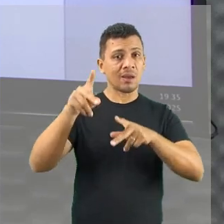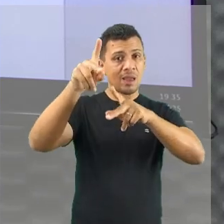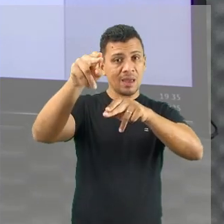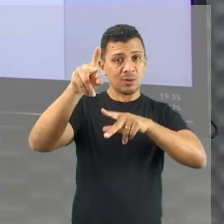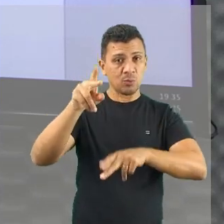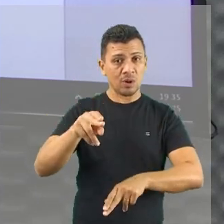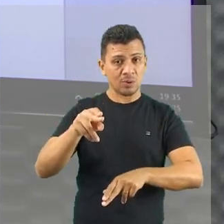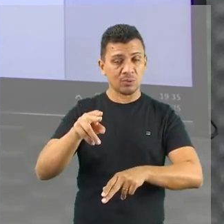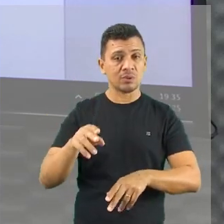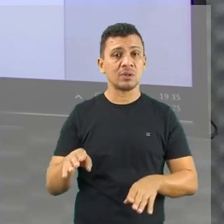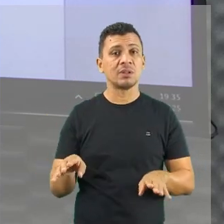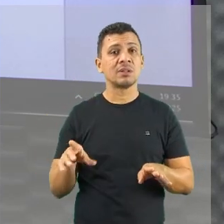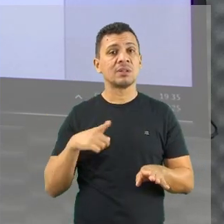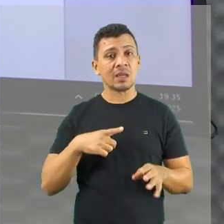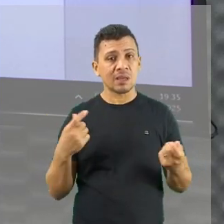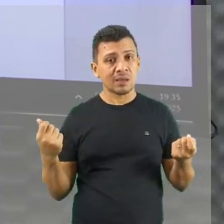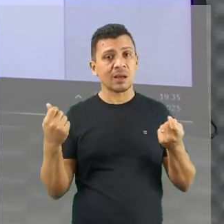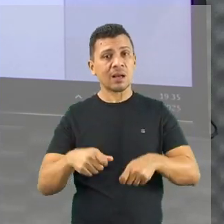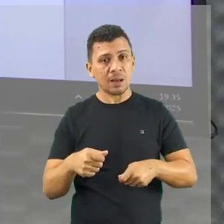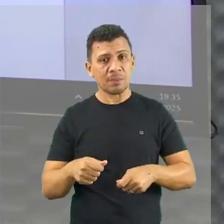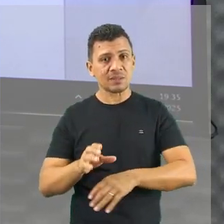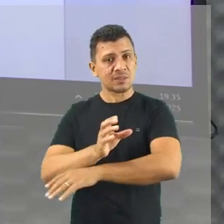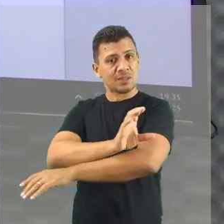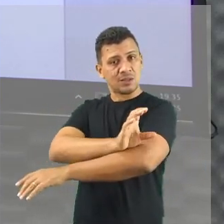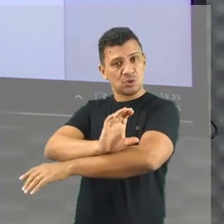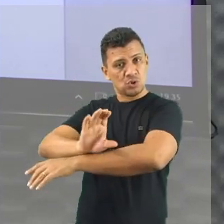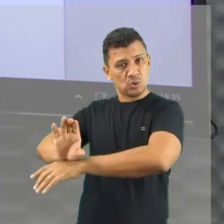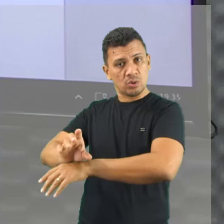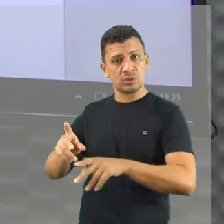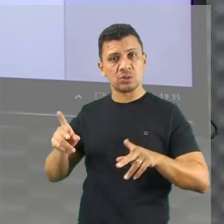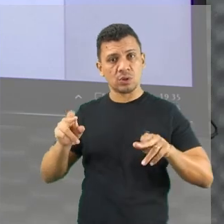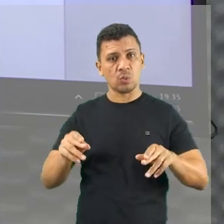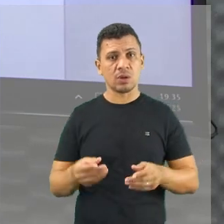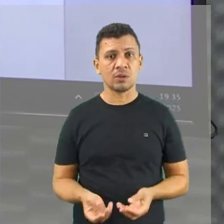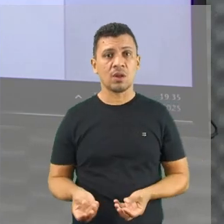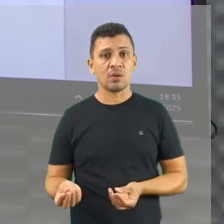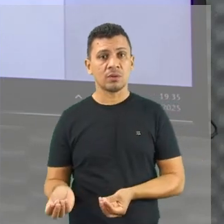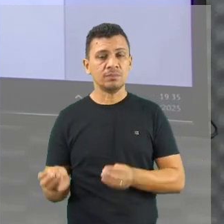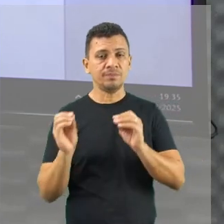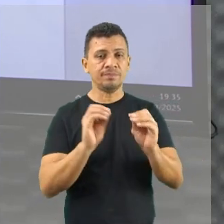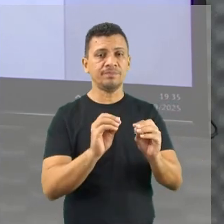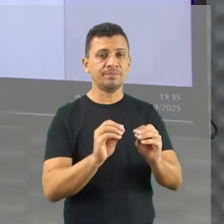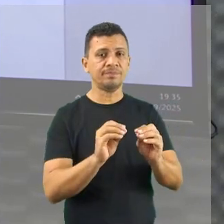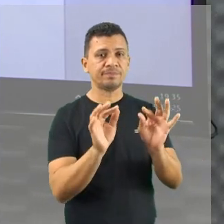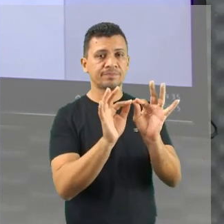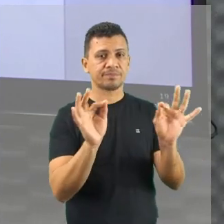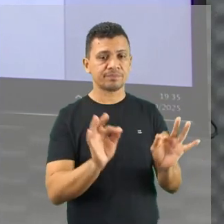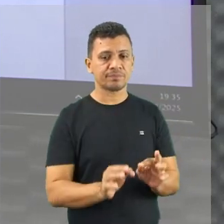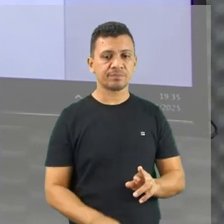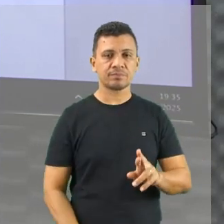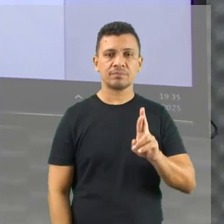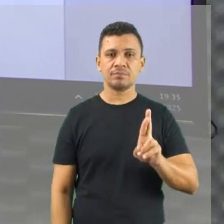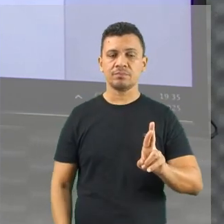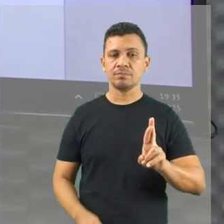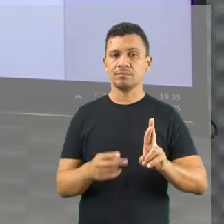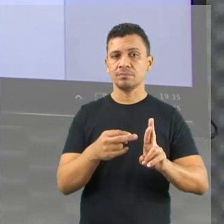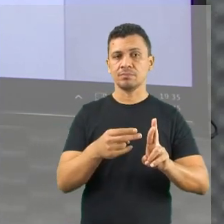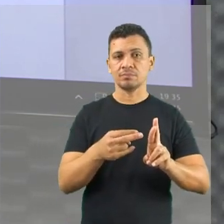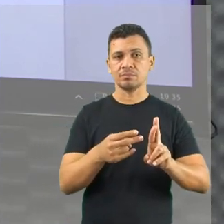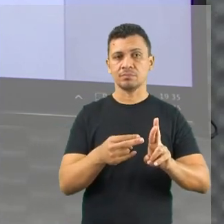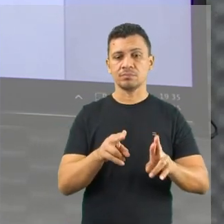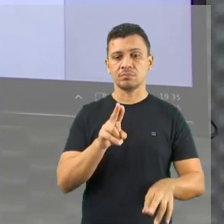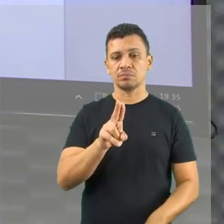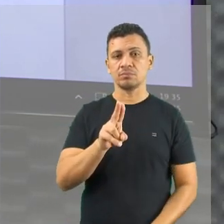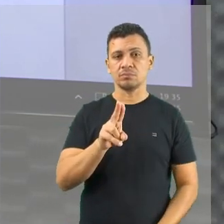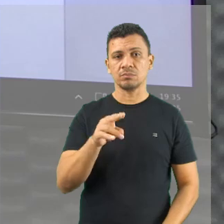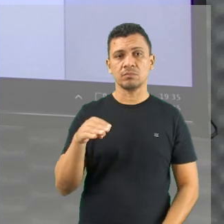mesma capacidade de corrente. Vamos jogar na formulazinha do Rui, ó. R é igual a U